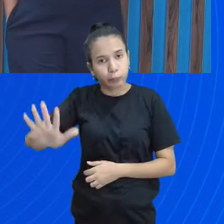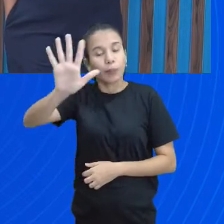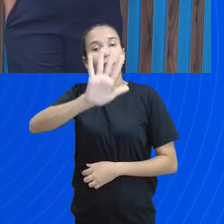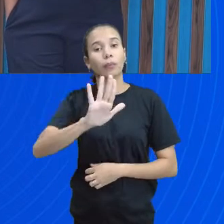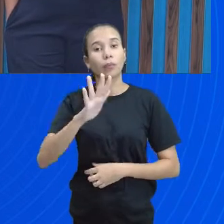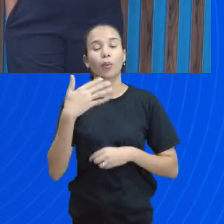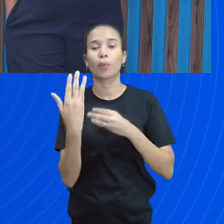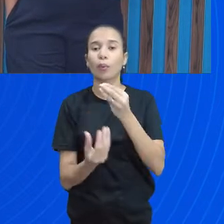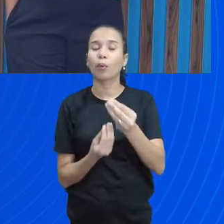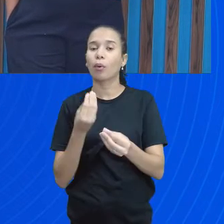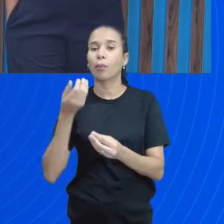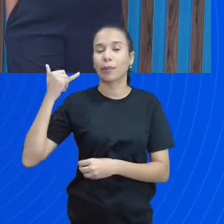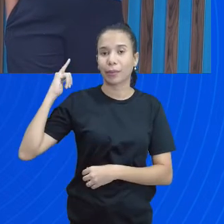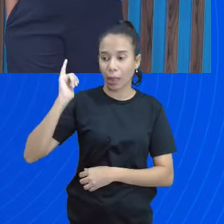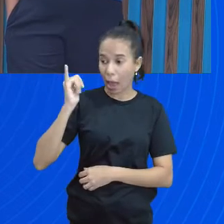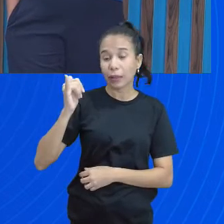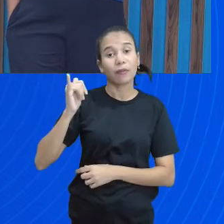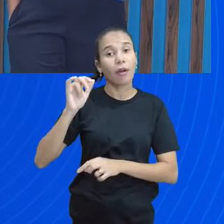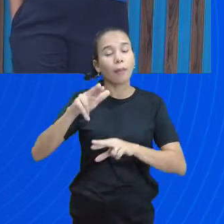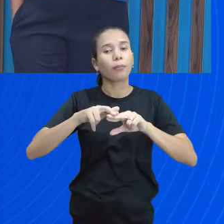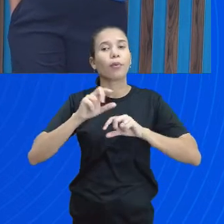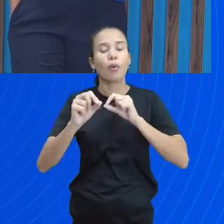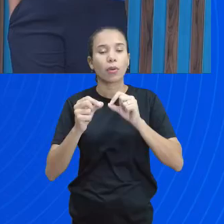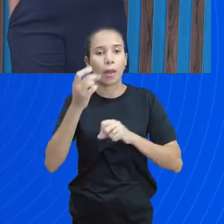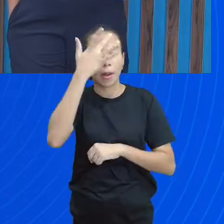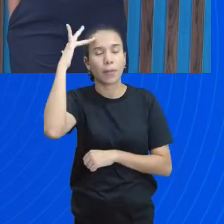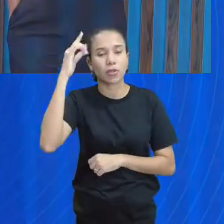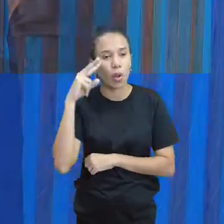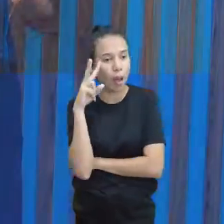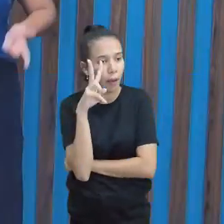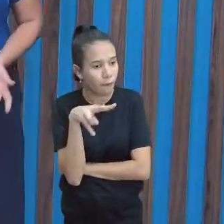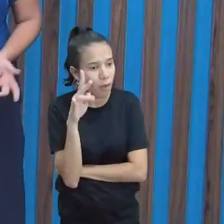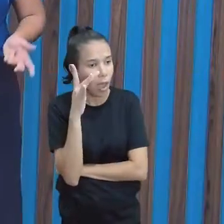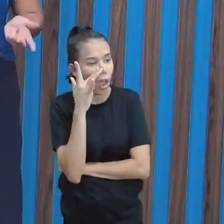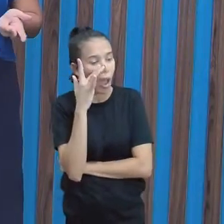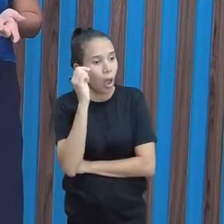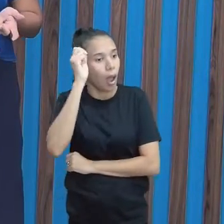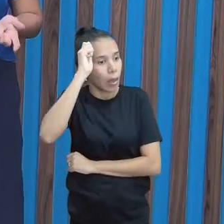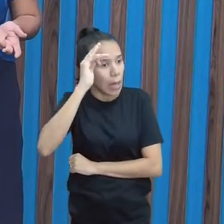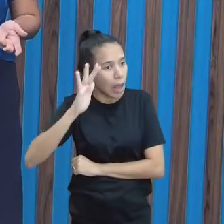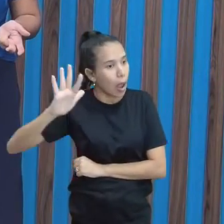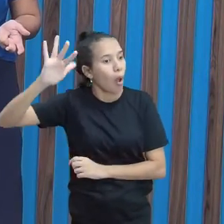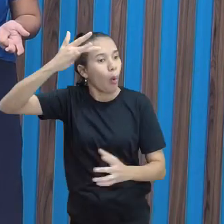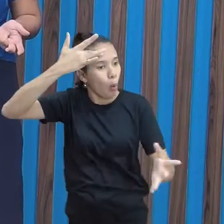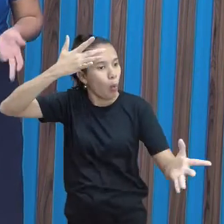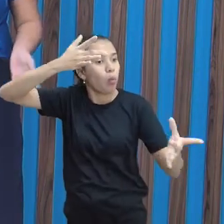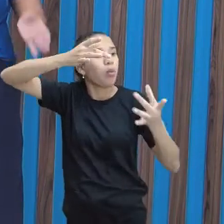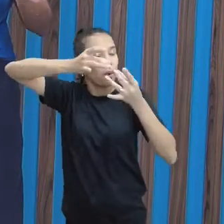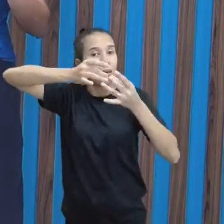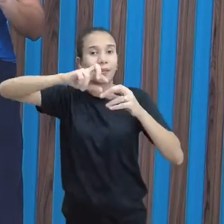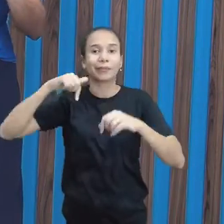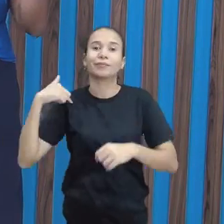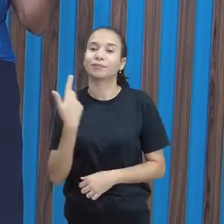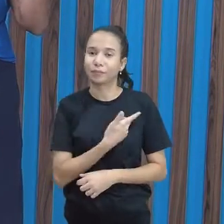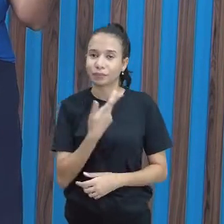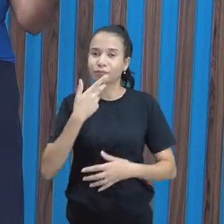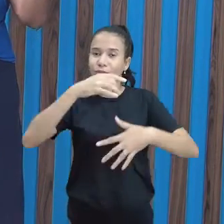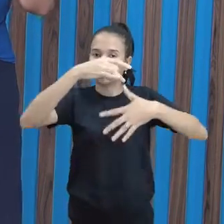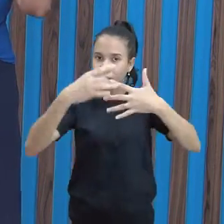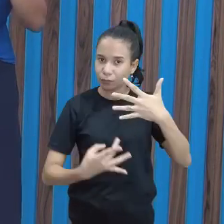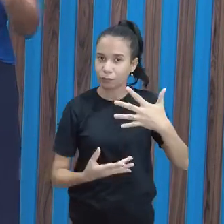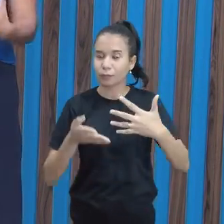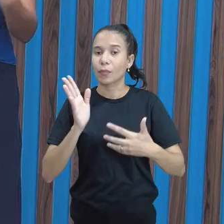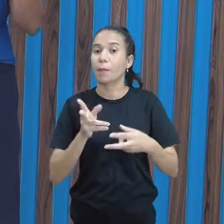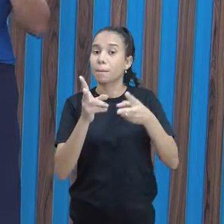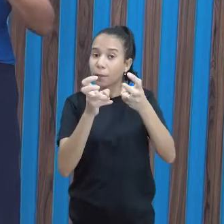dentro dessa narrativa. Para quê? Para criar uma imagem. A gente trabalhou bastante com descrição, né, pessoal? Então, a gente já percebeu que